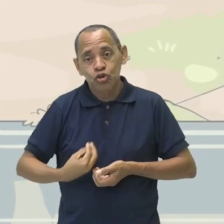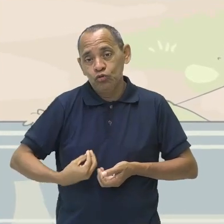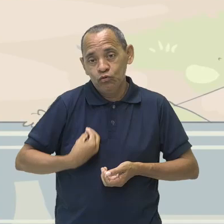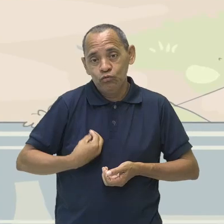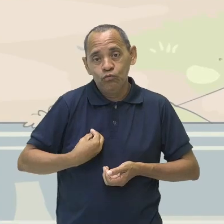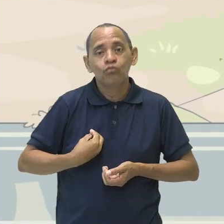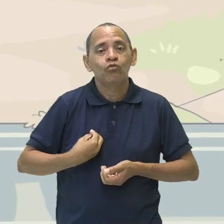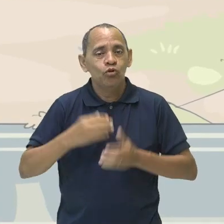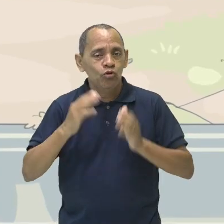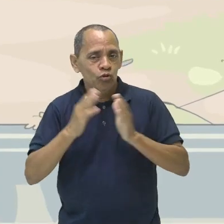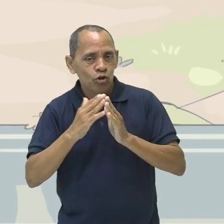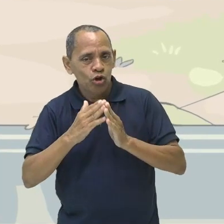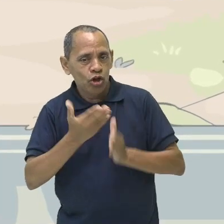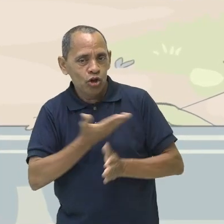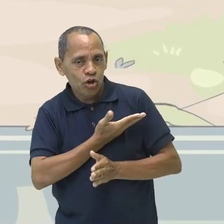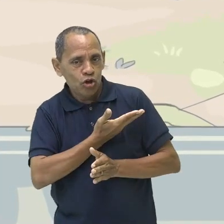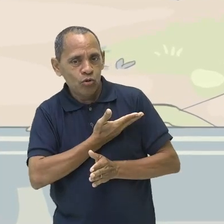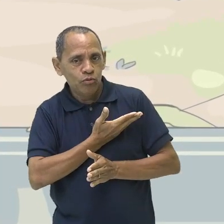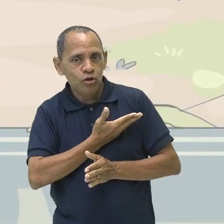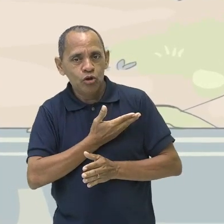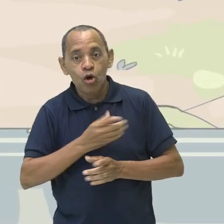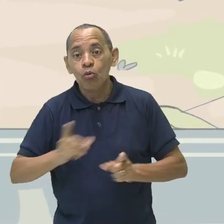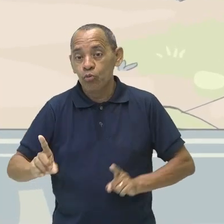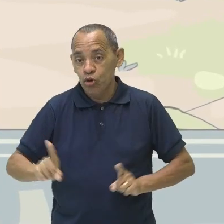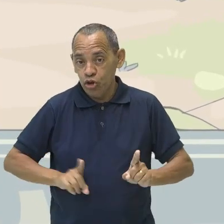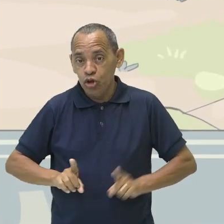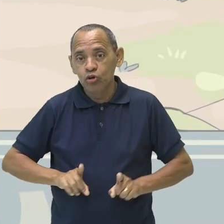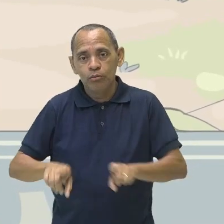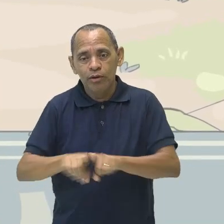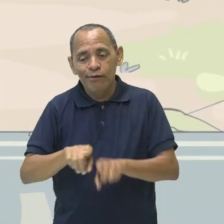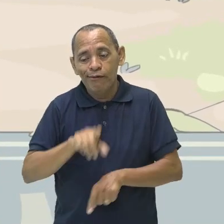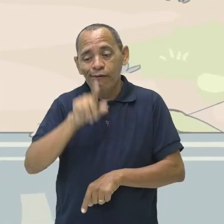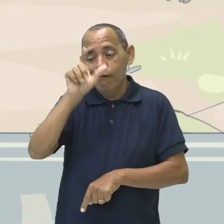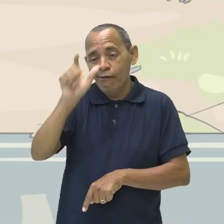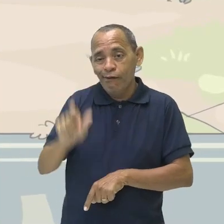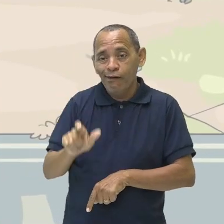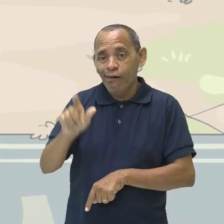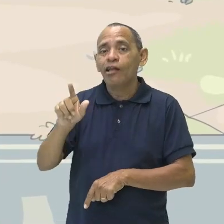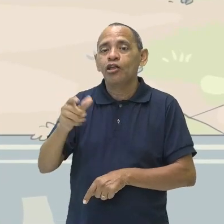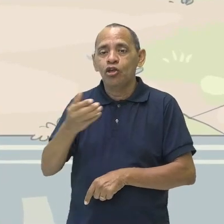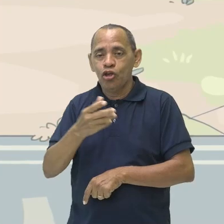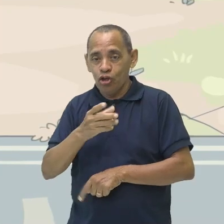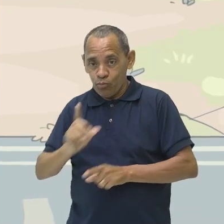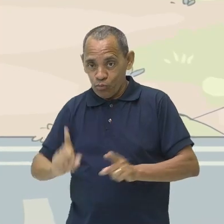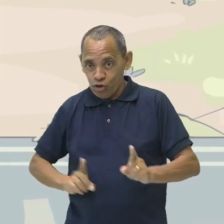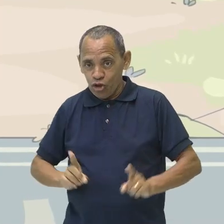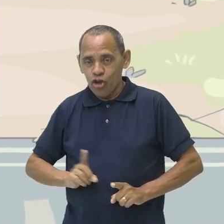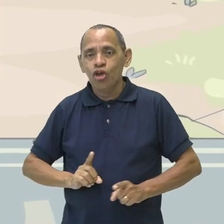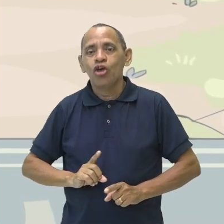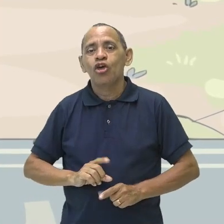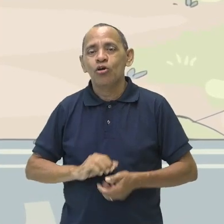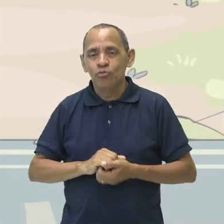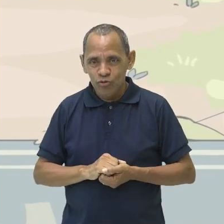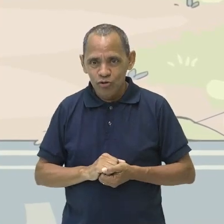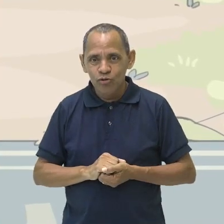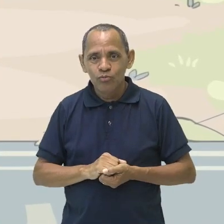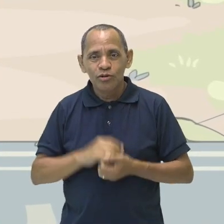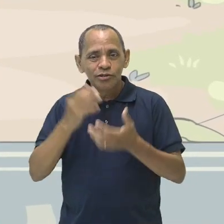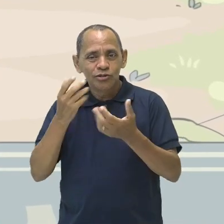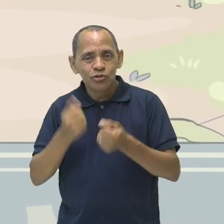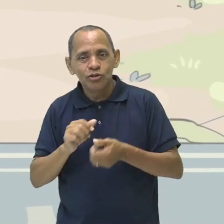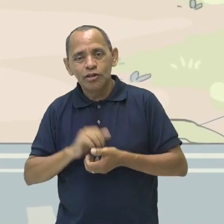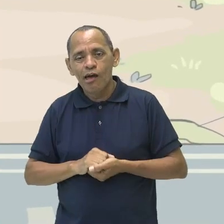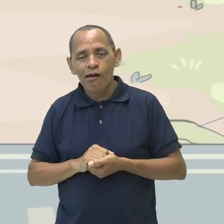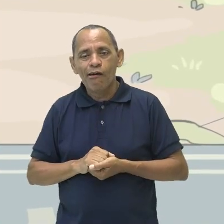há muito tempo. E ele então me acolheu. Já foi dizendo: corte logo esse